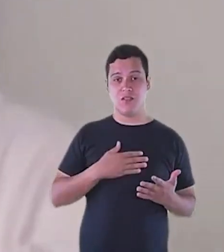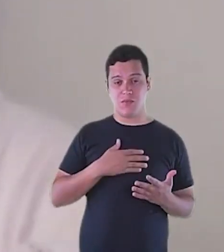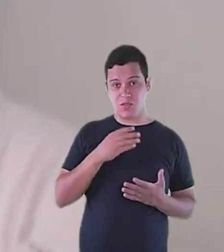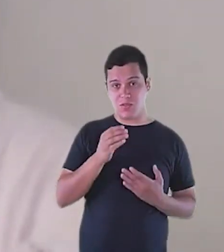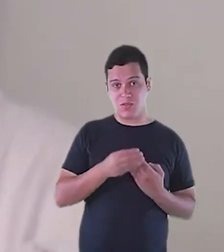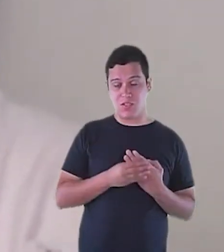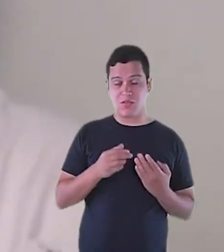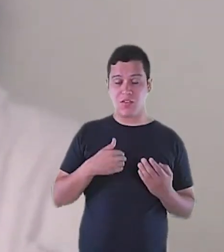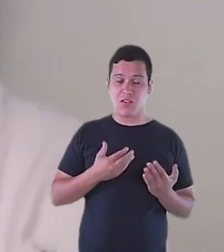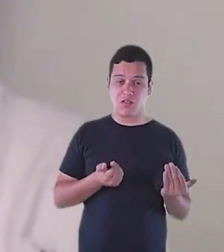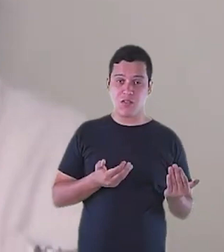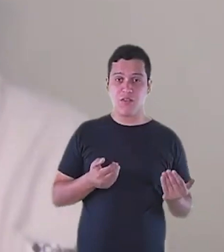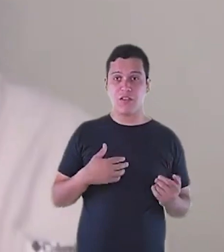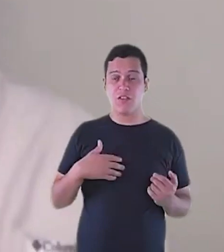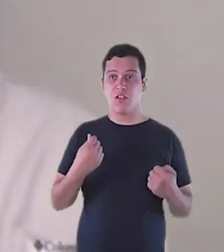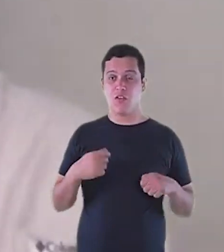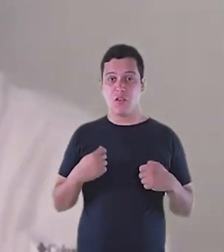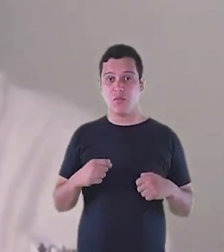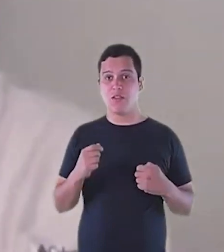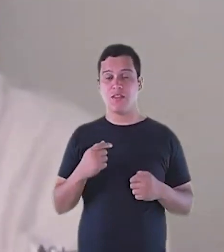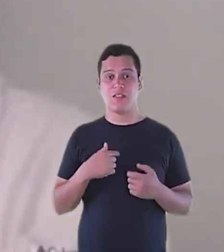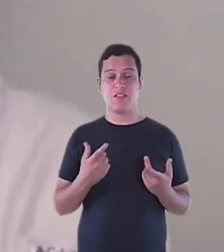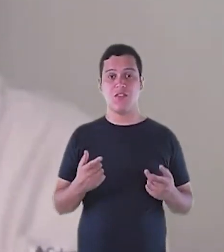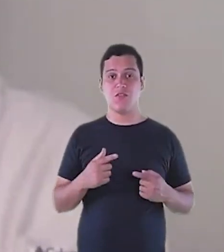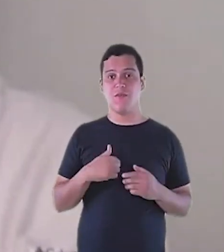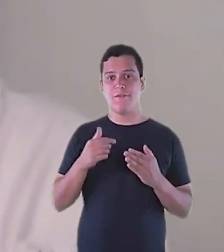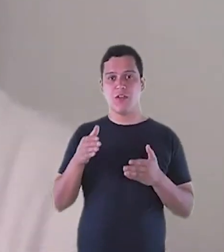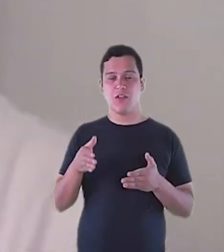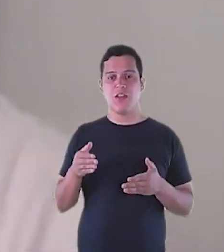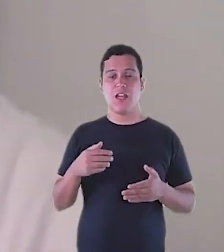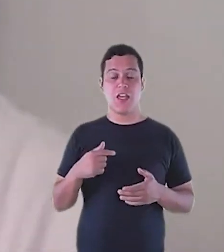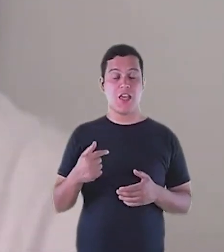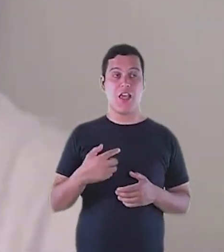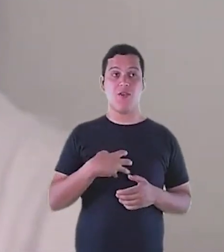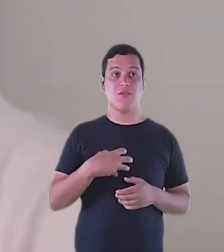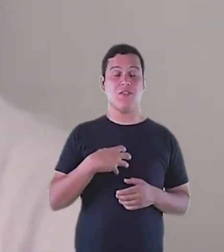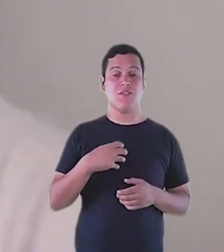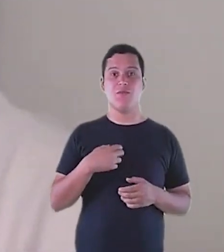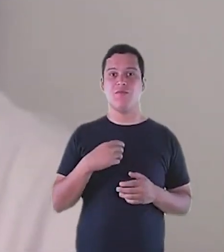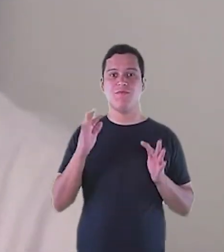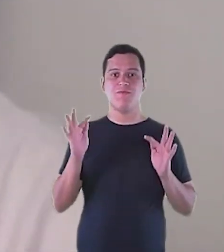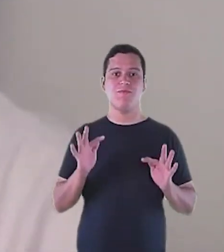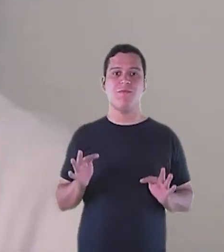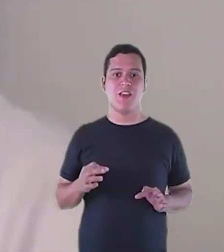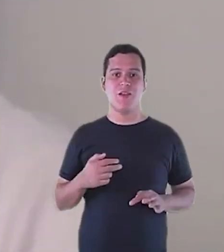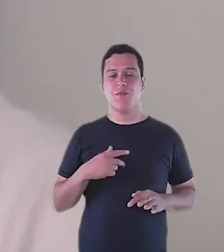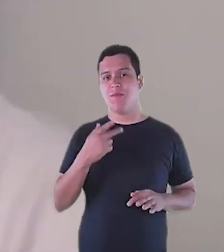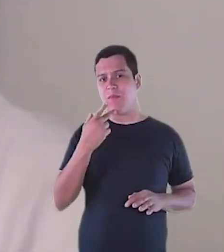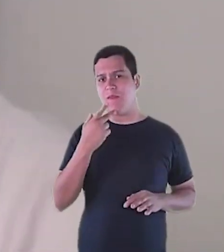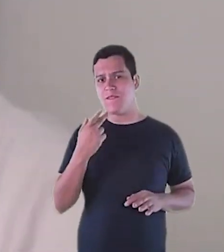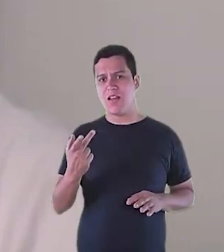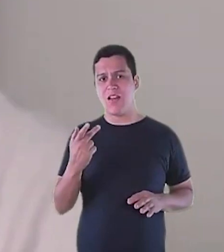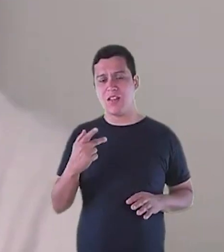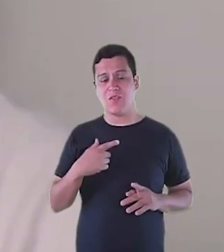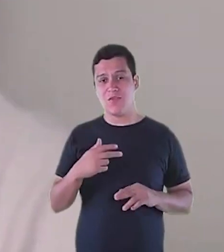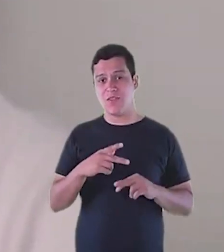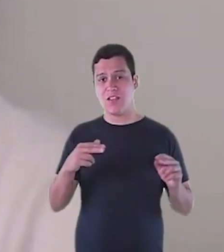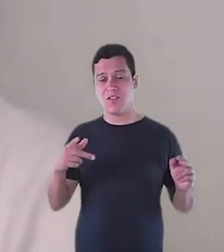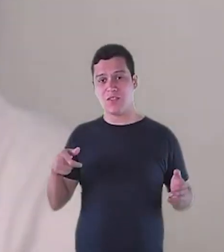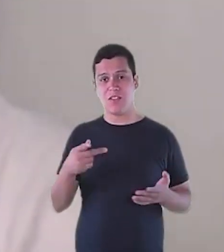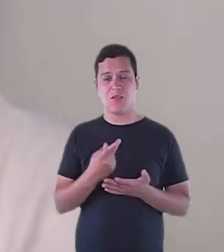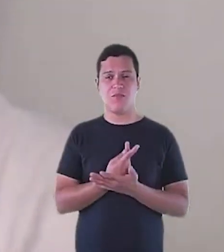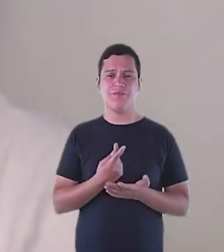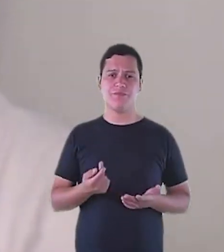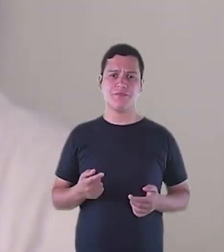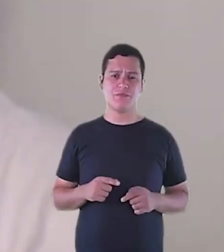assuntos. Então, assim, me encanta a Inconfidência Mineira, mas agora tem gente que já fez melhor do que eu faria,